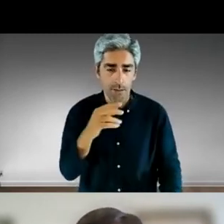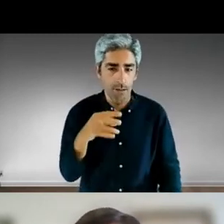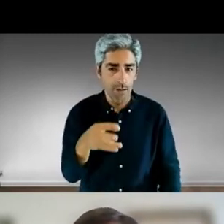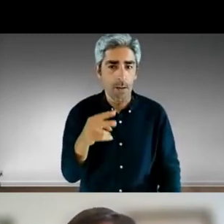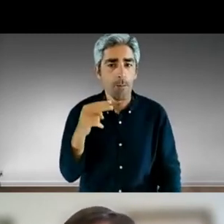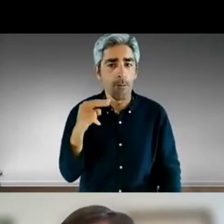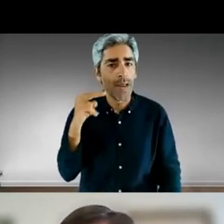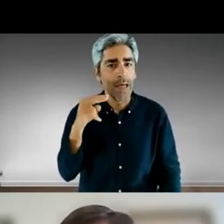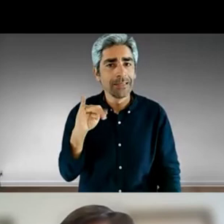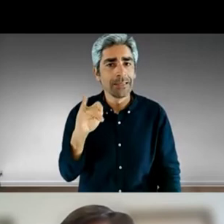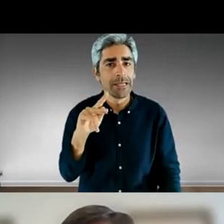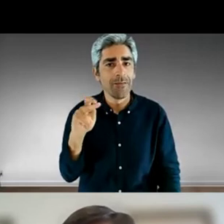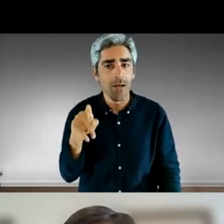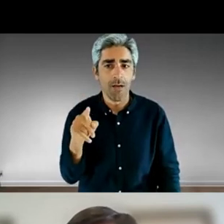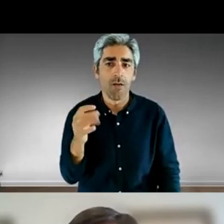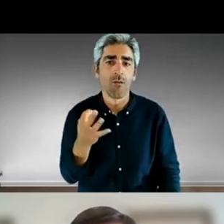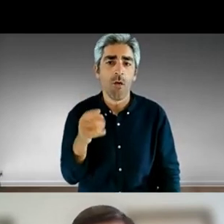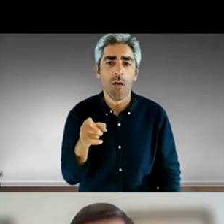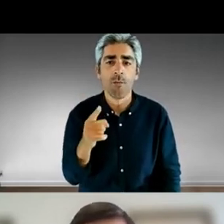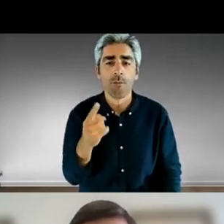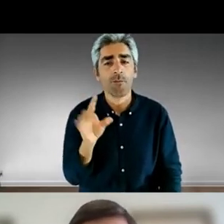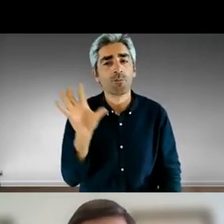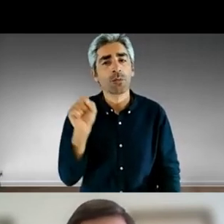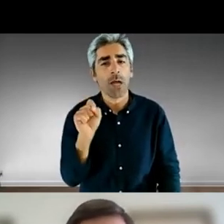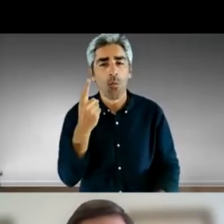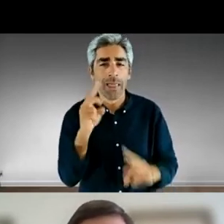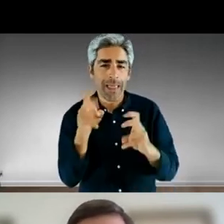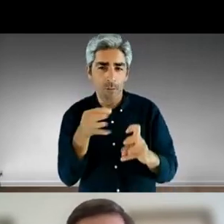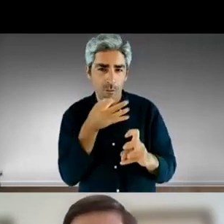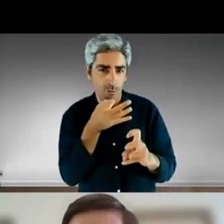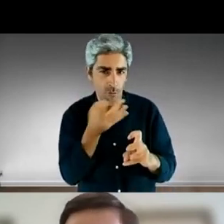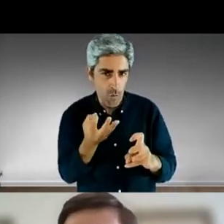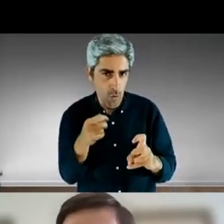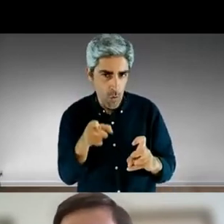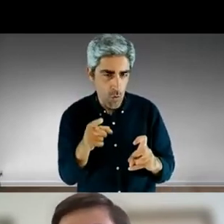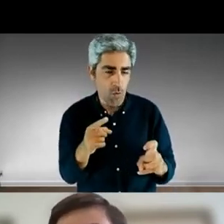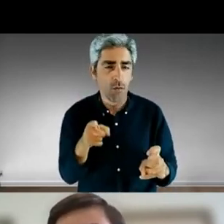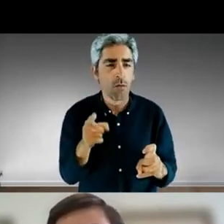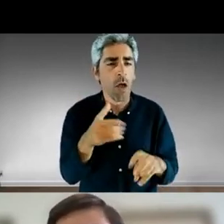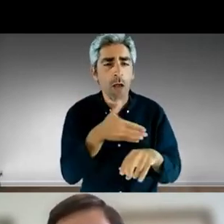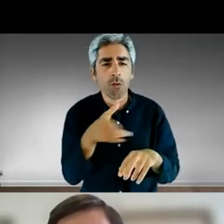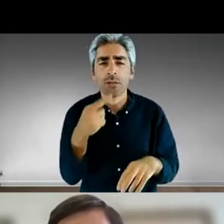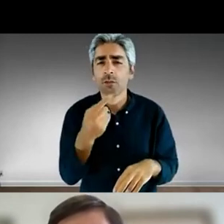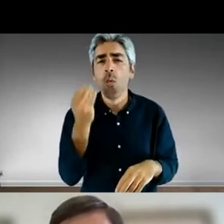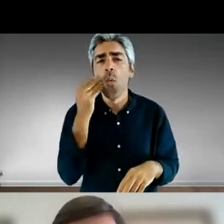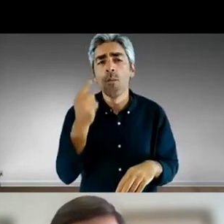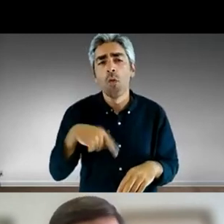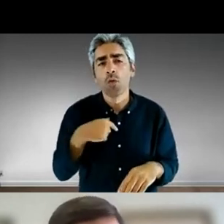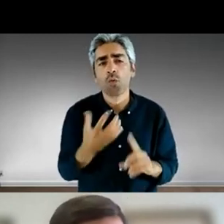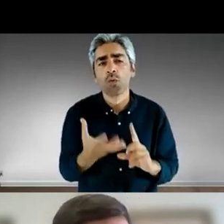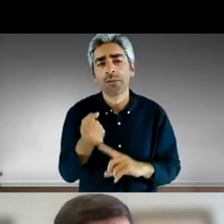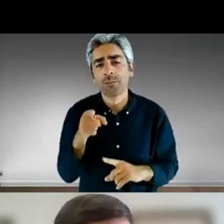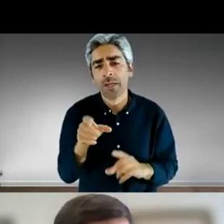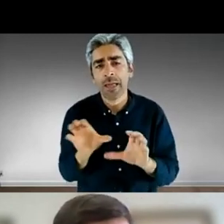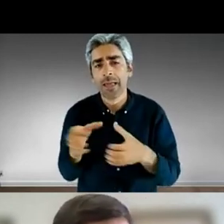porque exatamente abordou uma parte desse tema, que falou a certa altura de como é que conseguíamos lidar em termos de